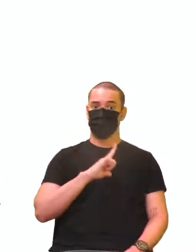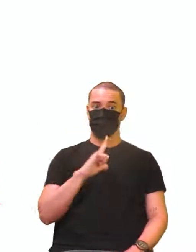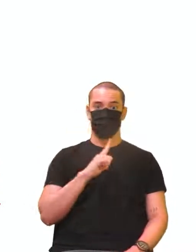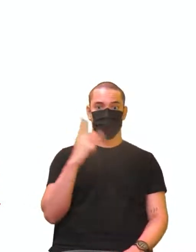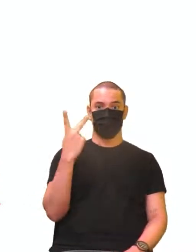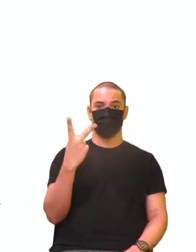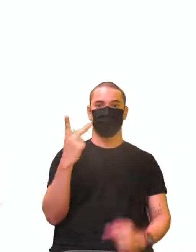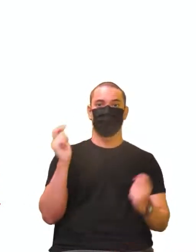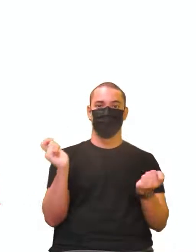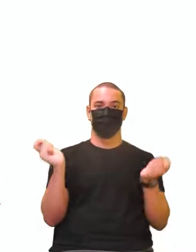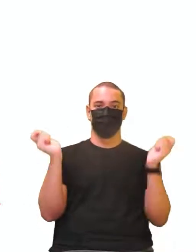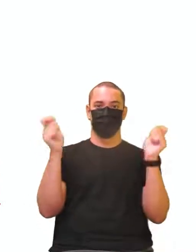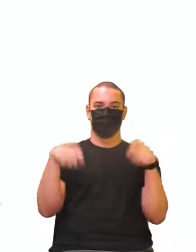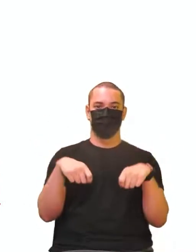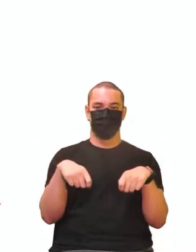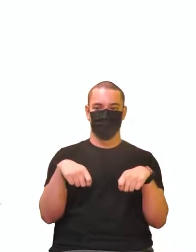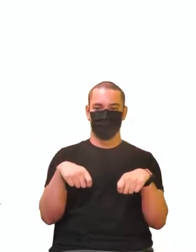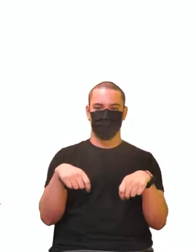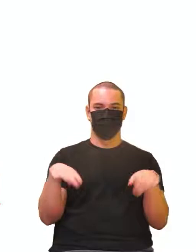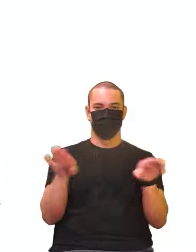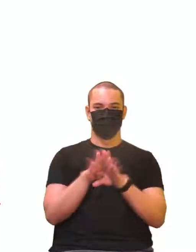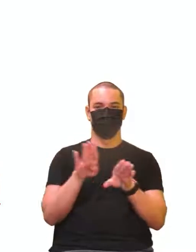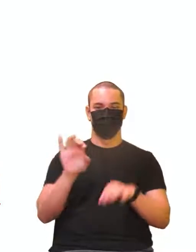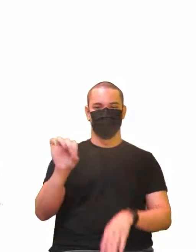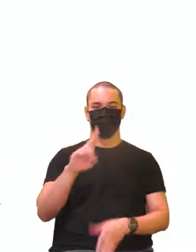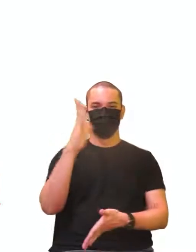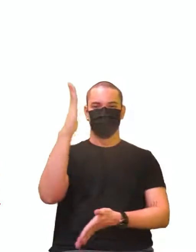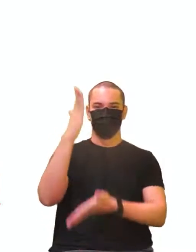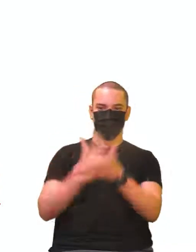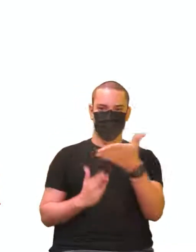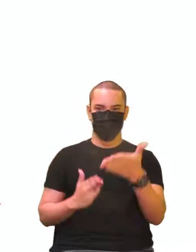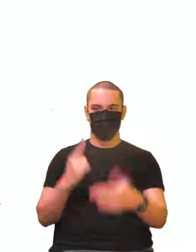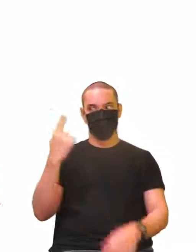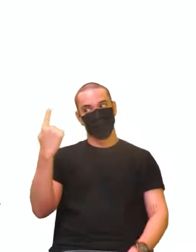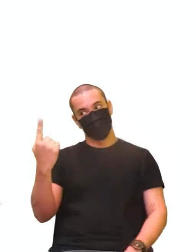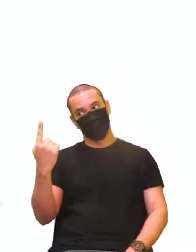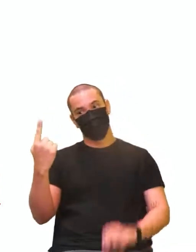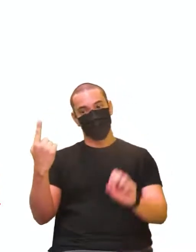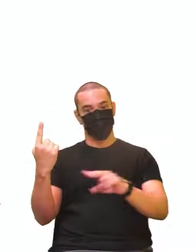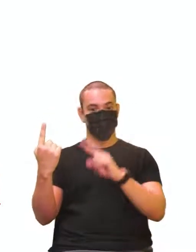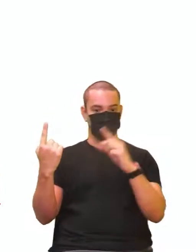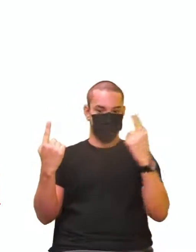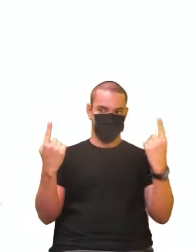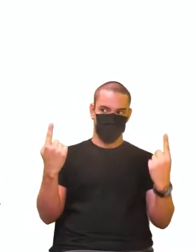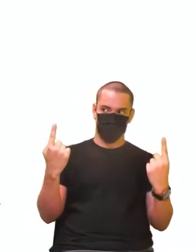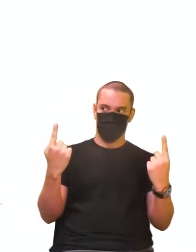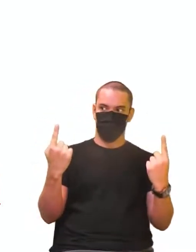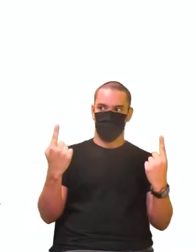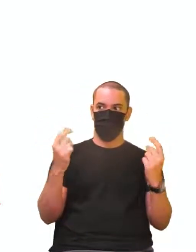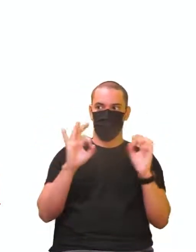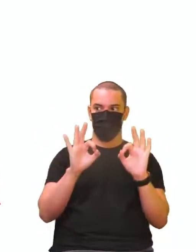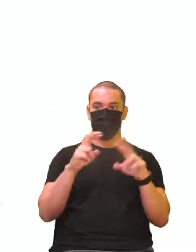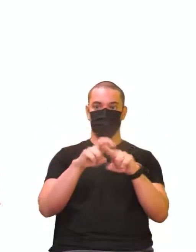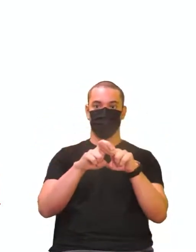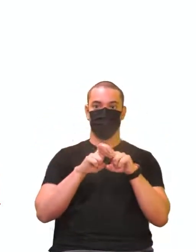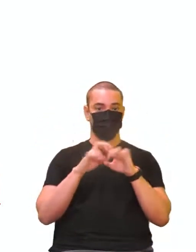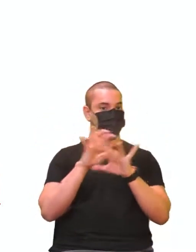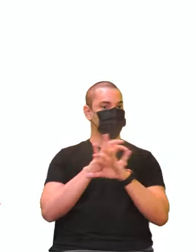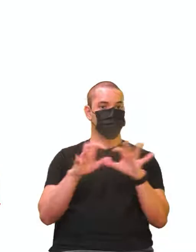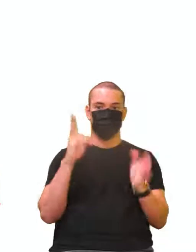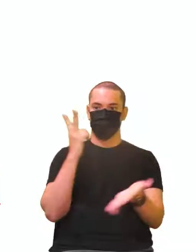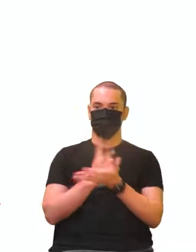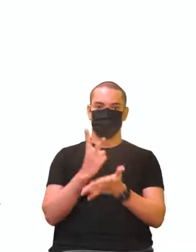duas possibilidades, entendeu? Sim. Então, ou é metade de chance de ser um, ou é metade de chance de ser outro. Por isso é sempre